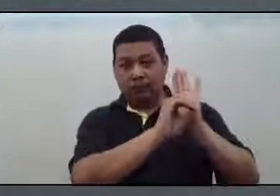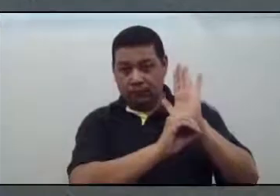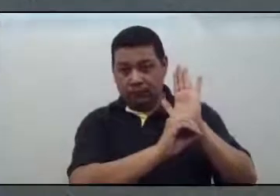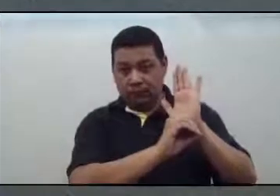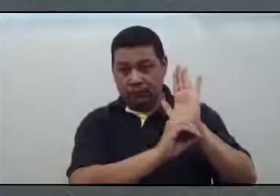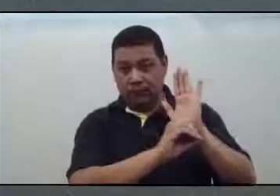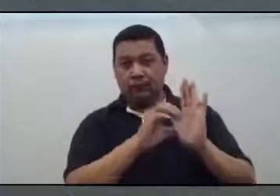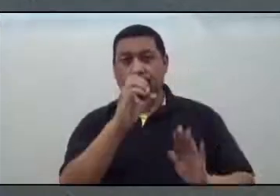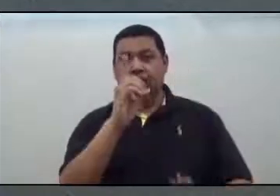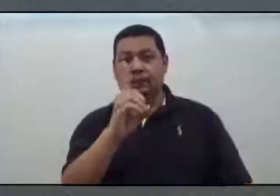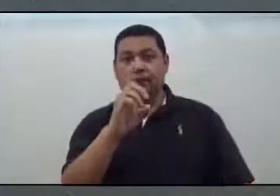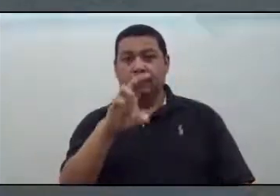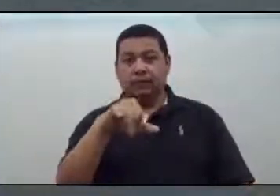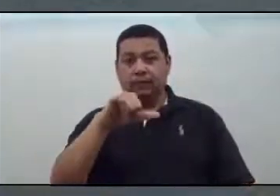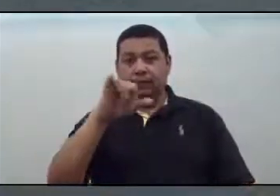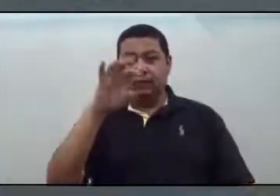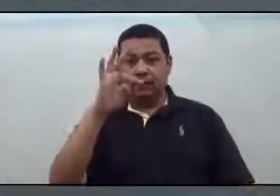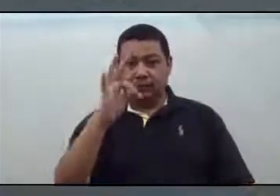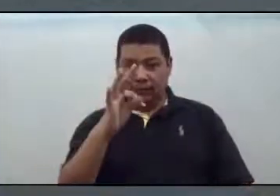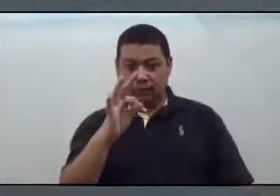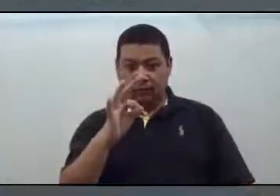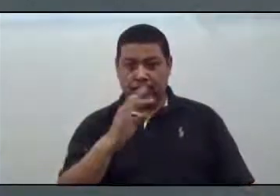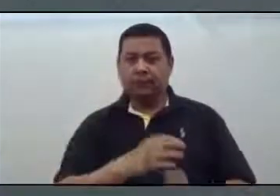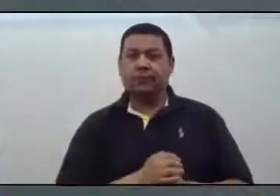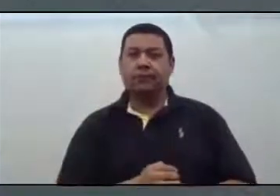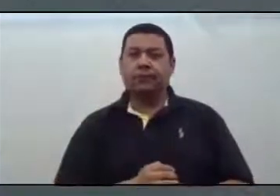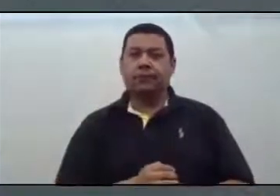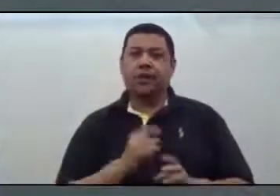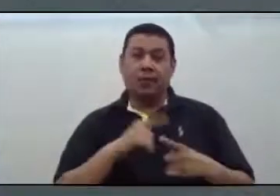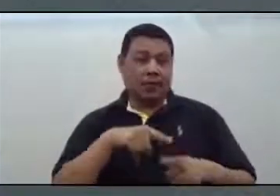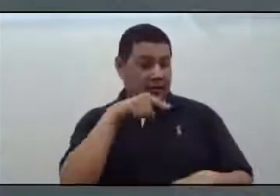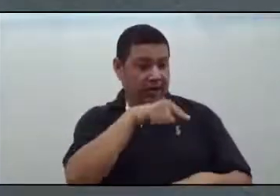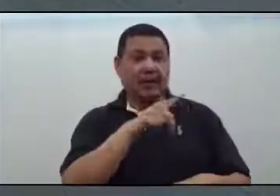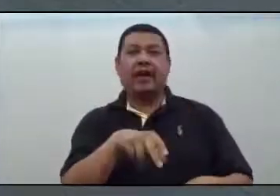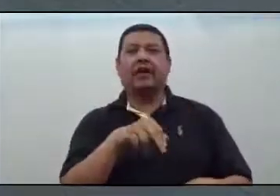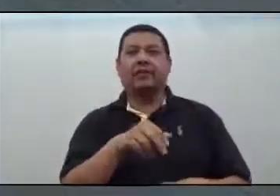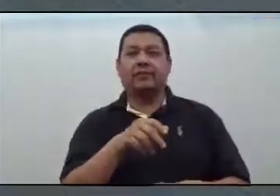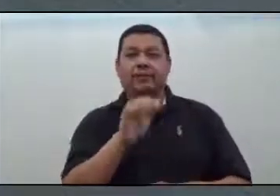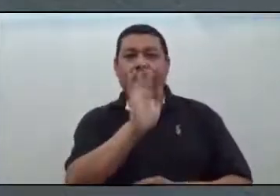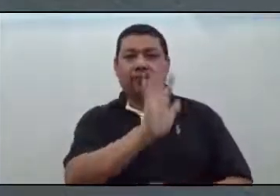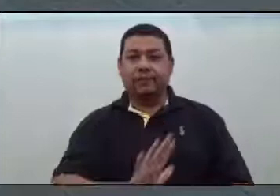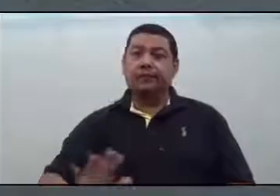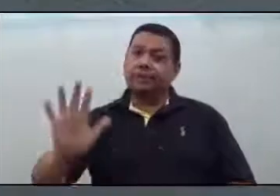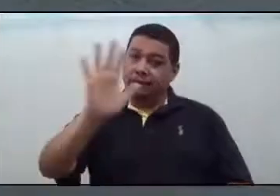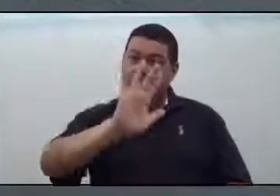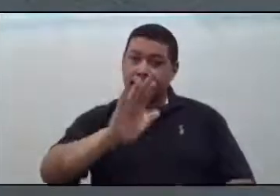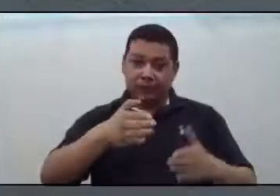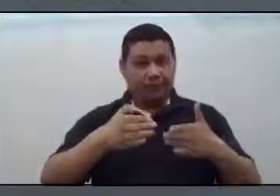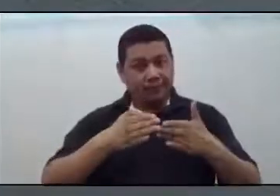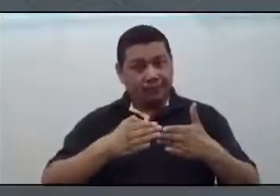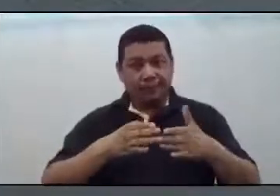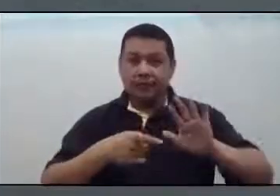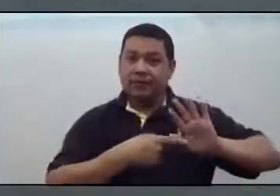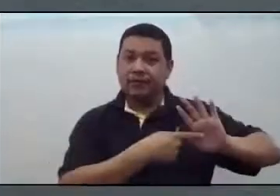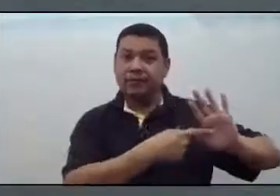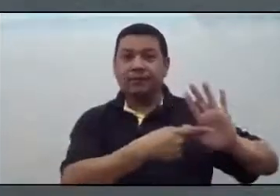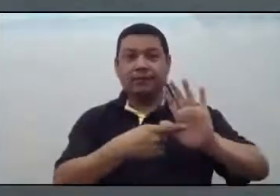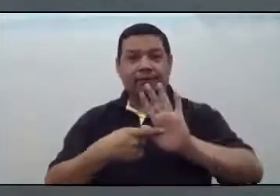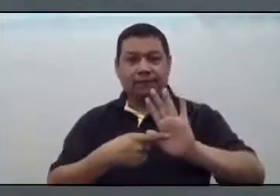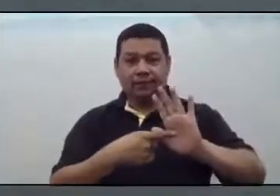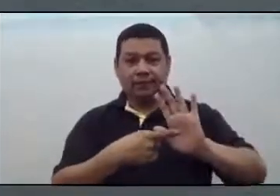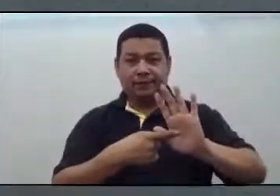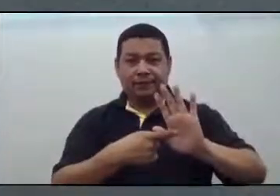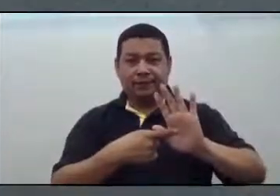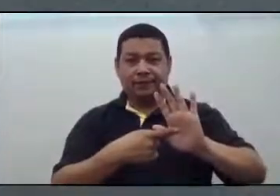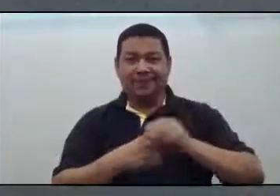o DENIT, eu acredito que é o DENIT o responsável, que é uma rodovia federal, que peça essa sinalização de quebra-molas na